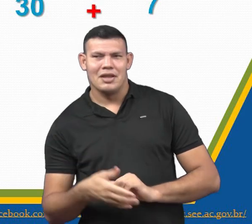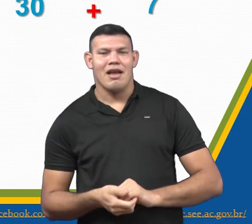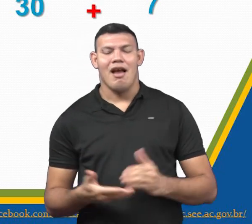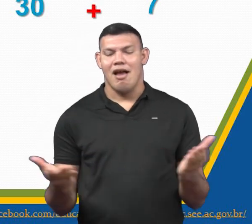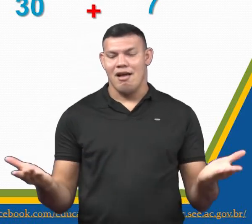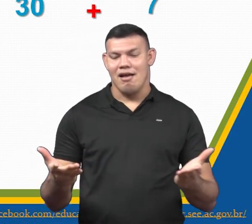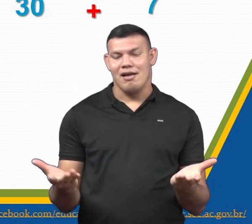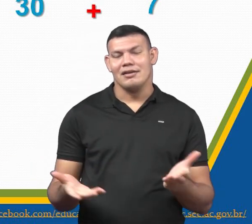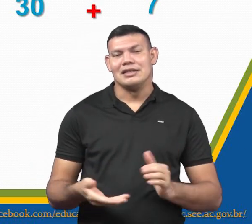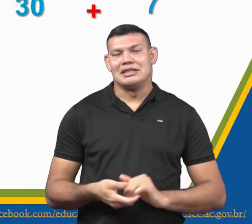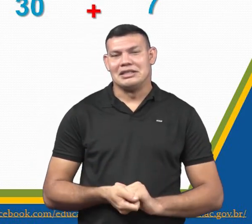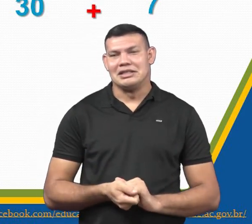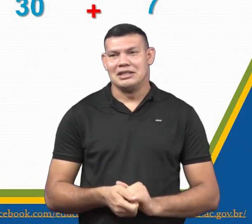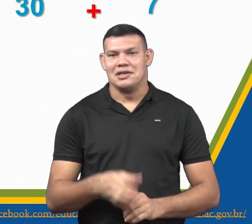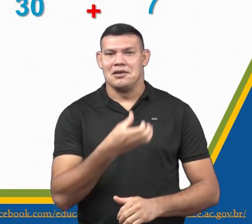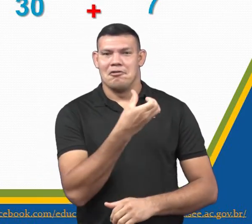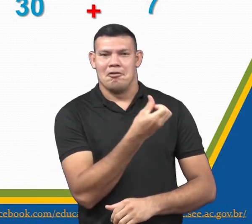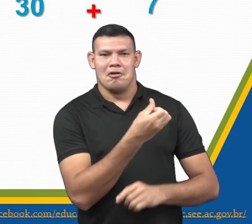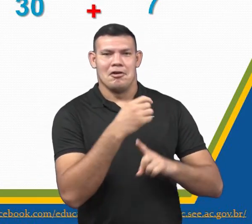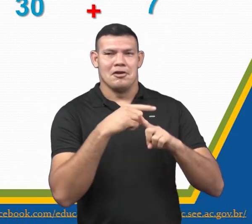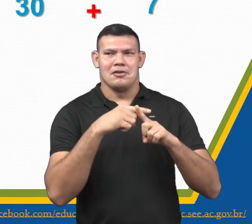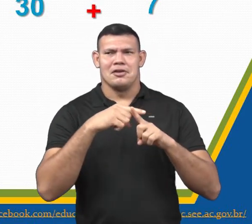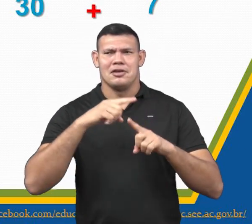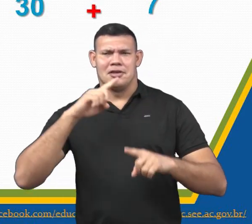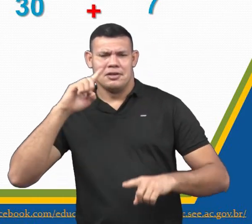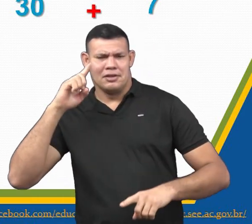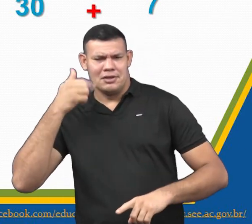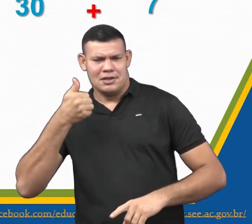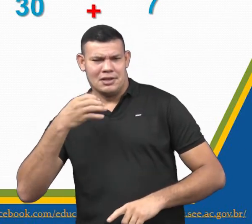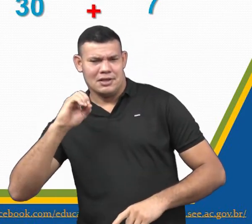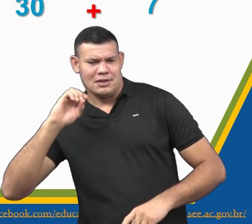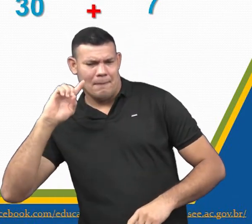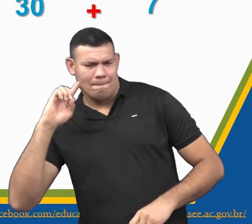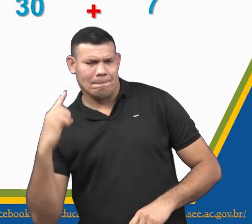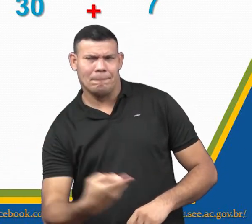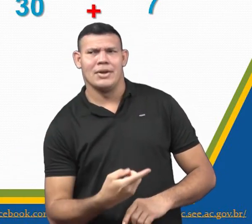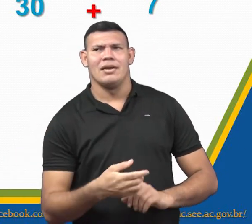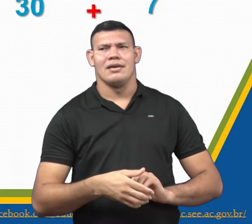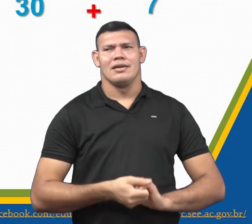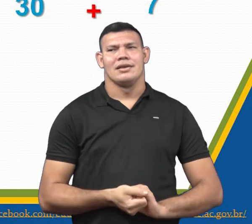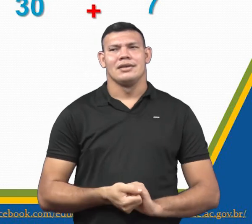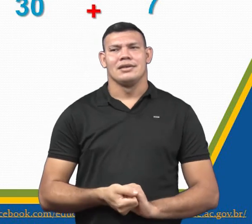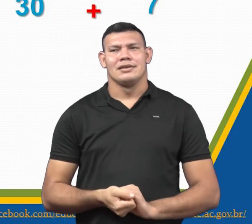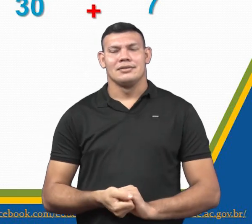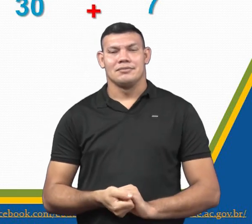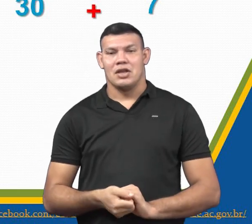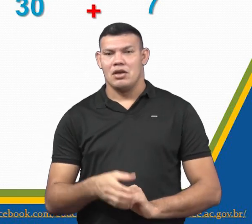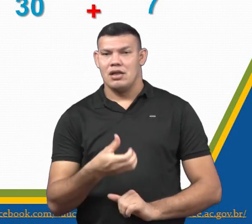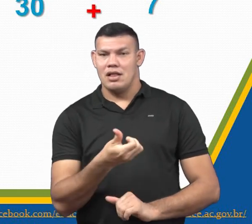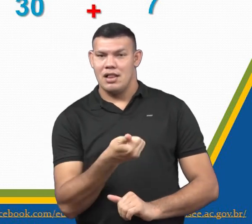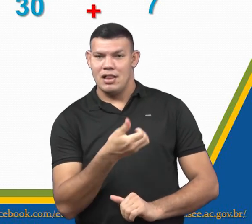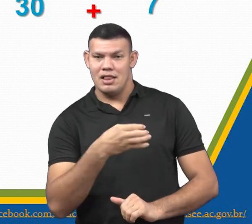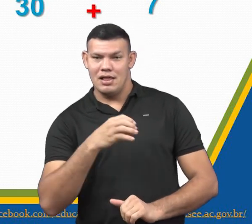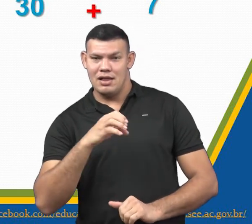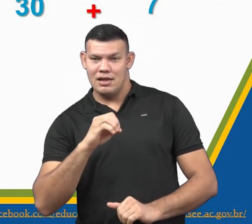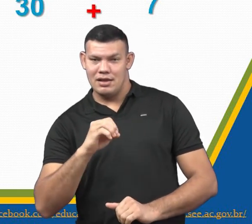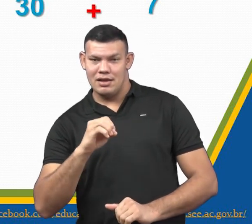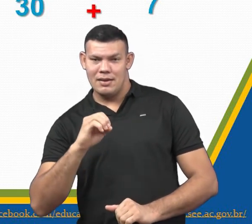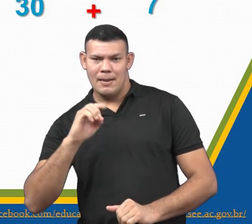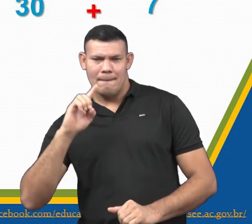65.037. Então, como fica aqui? 6 vezes 10.000, eu vou